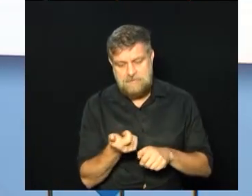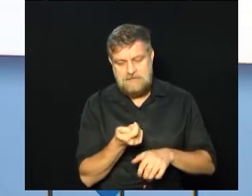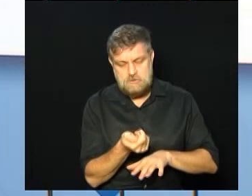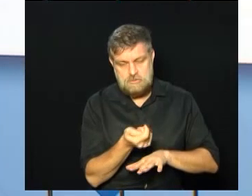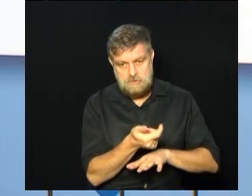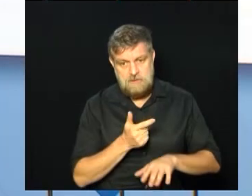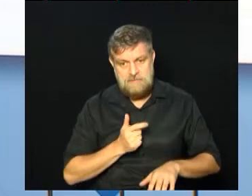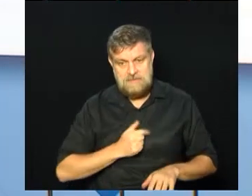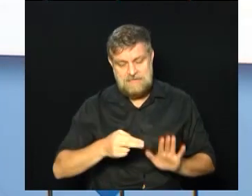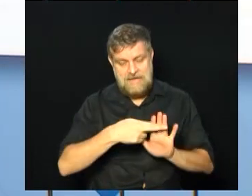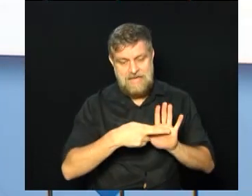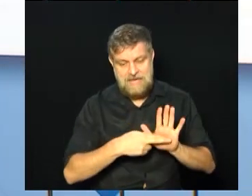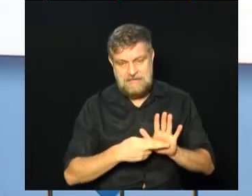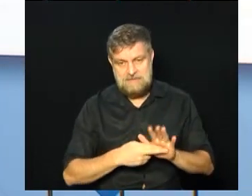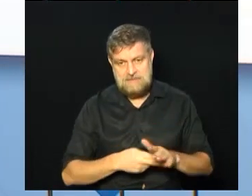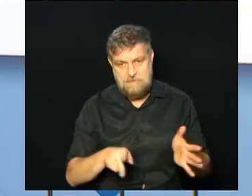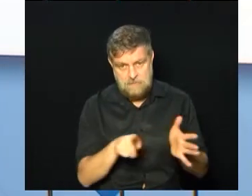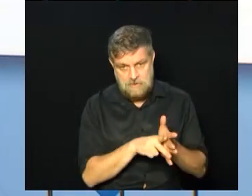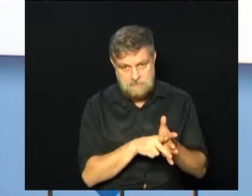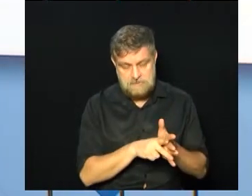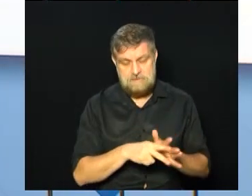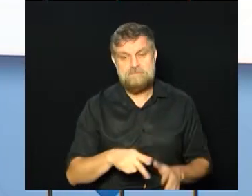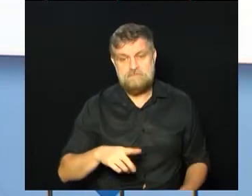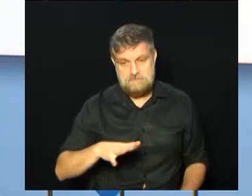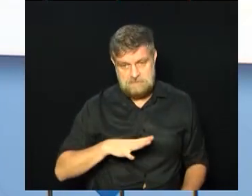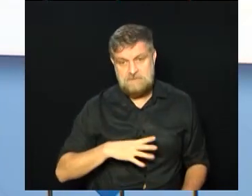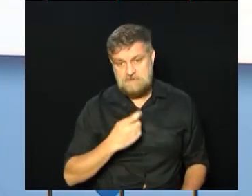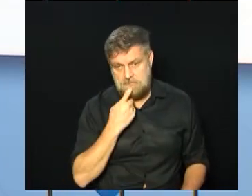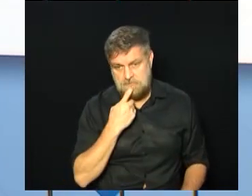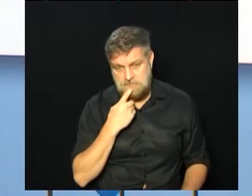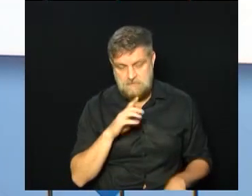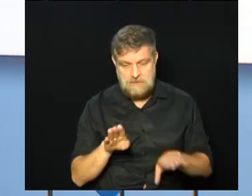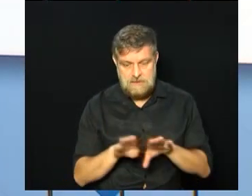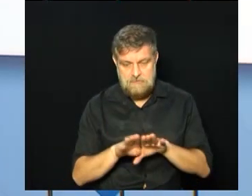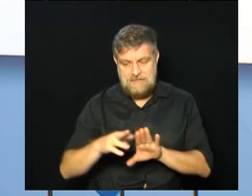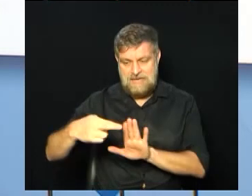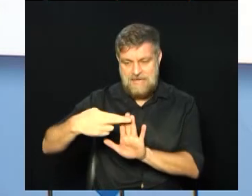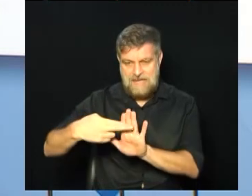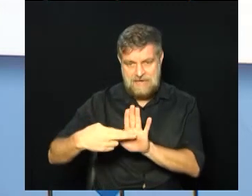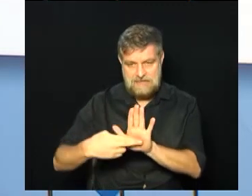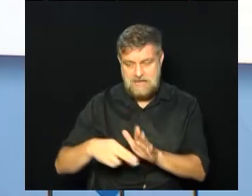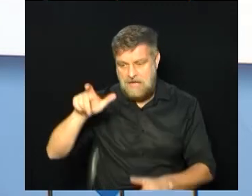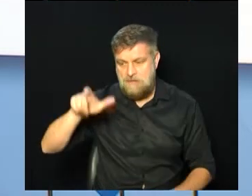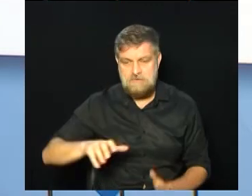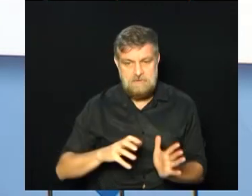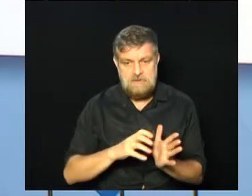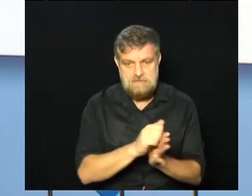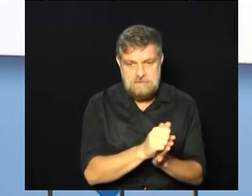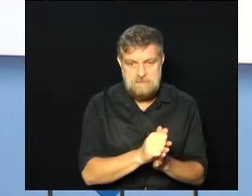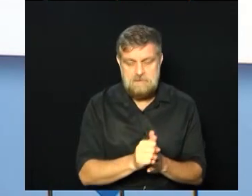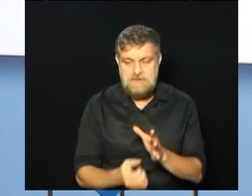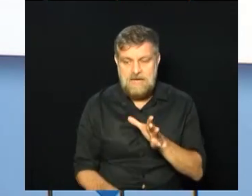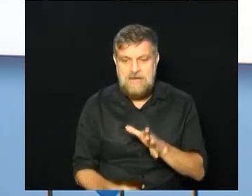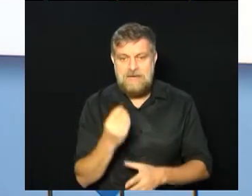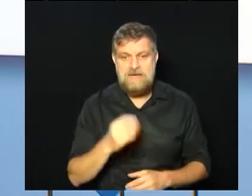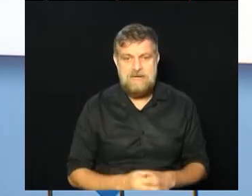regime próprio da Previdência de Campinas, estabelece também parâmetros para a adesão ou a criação de planos